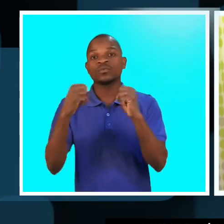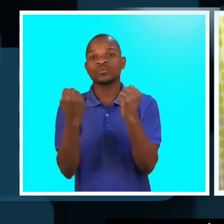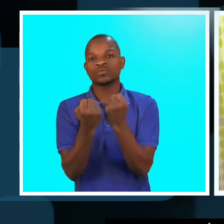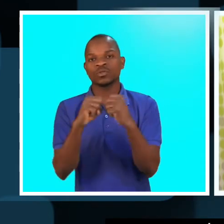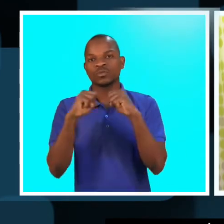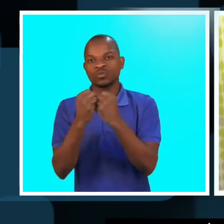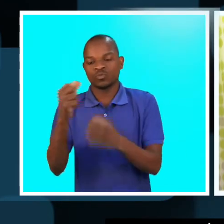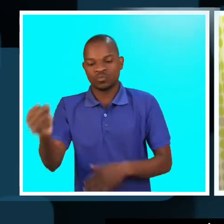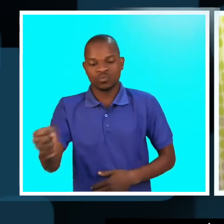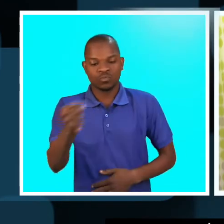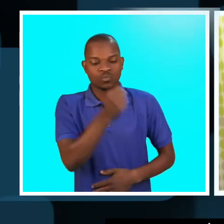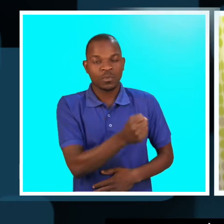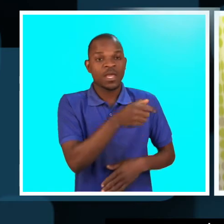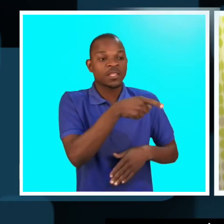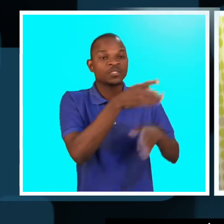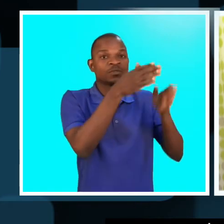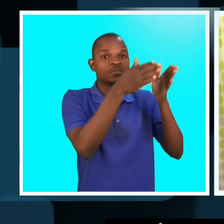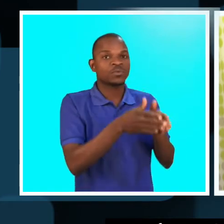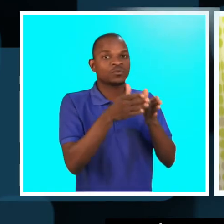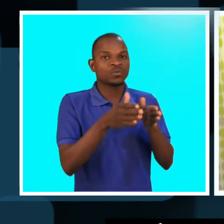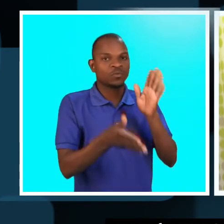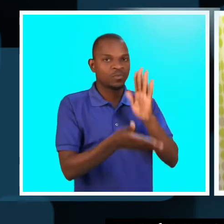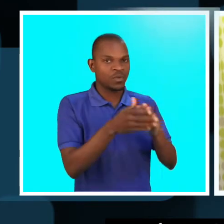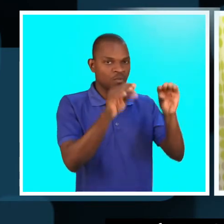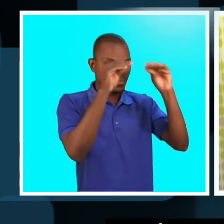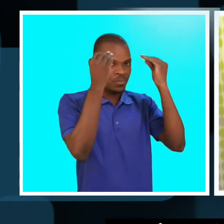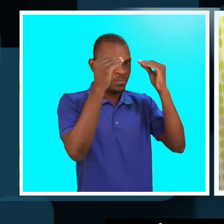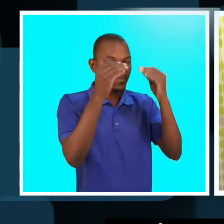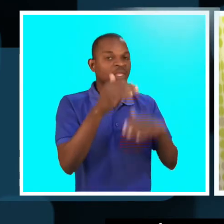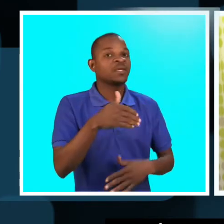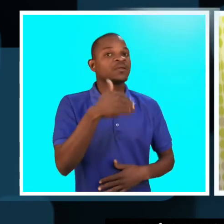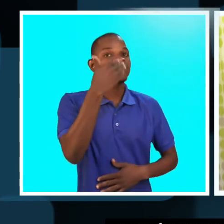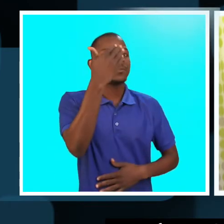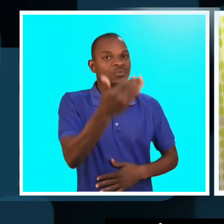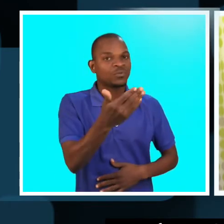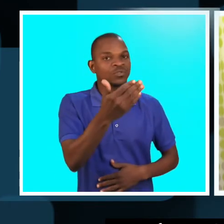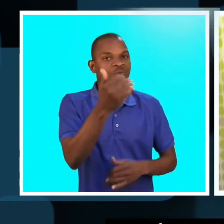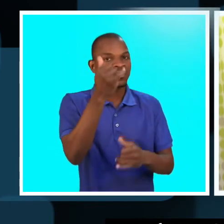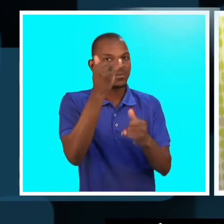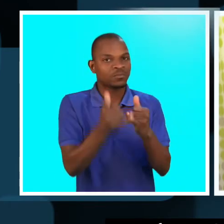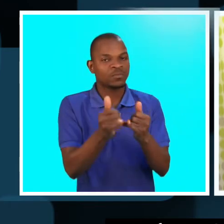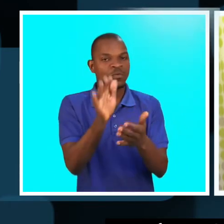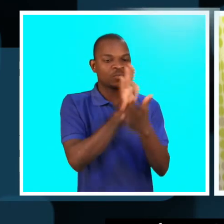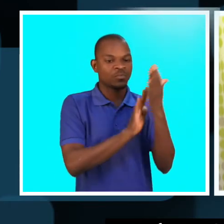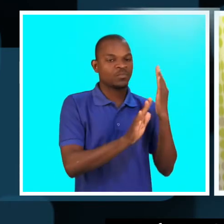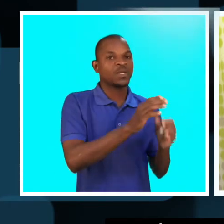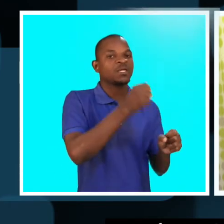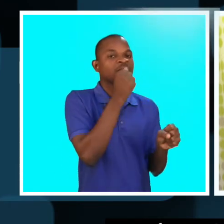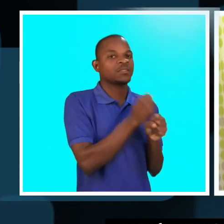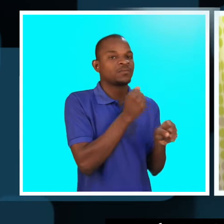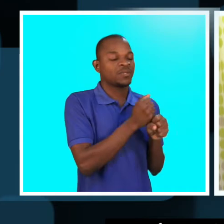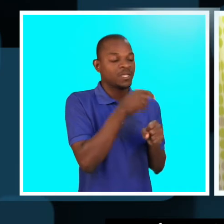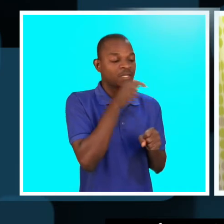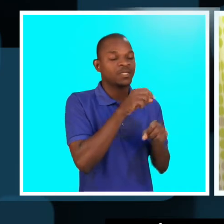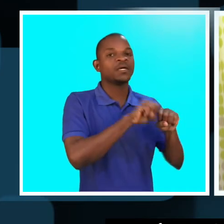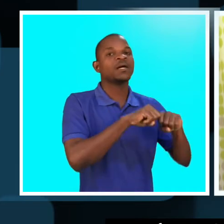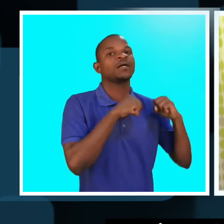as associações é que enviam essas pessoas para poderem frequentá-la ao curso e, em contrapartida, voltarem